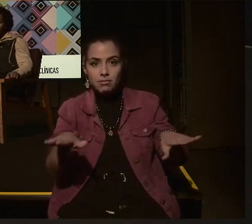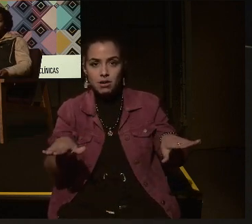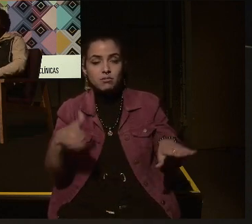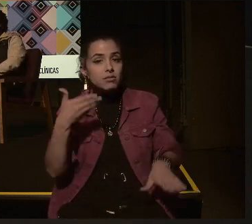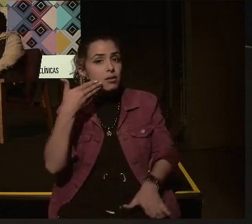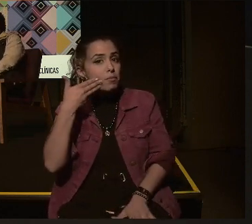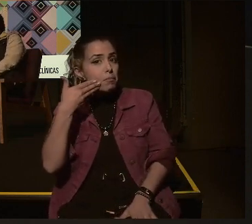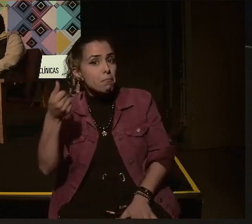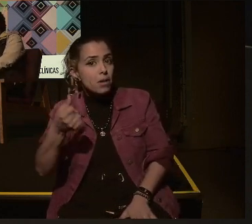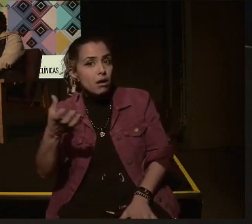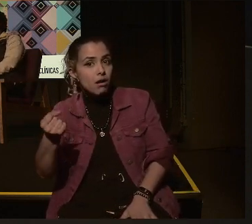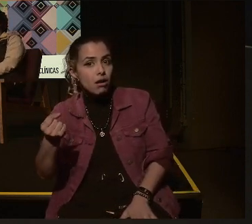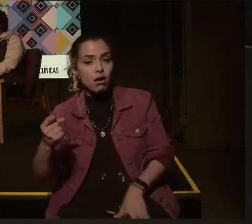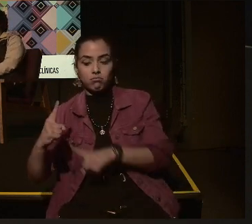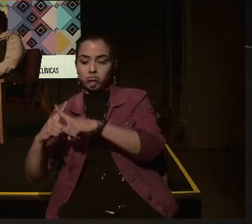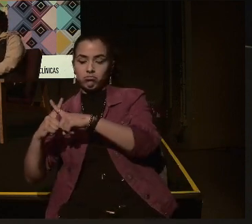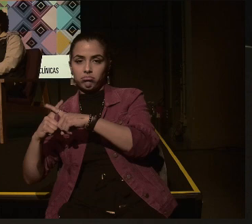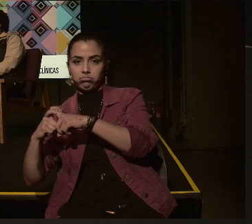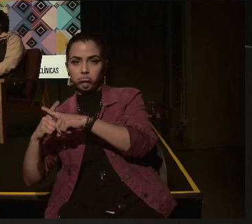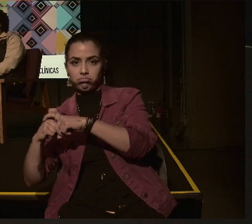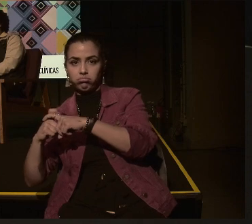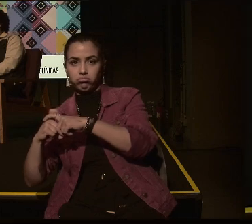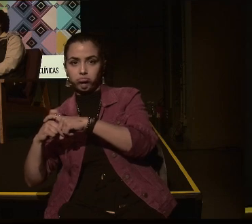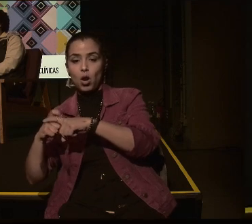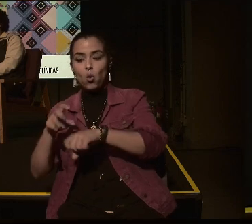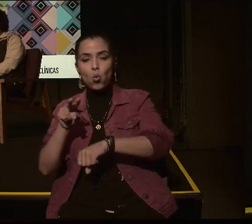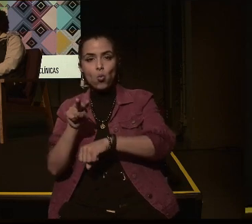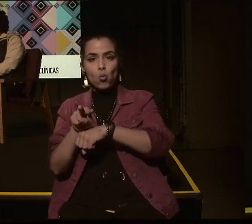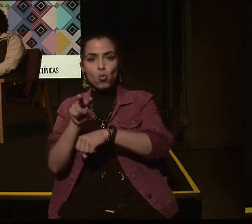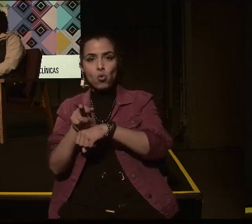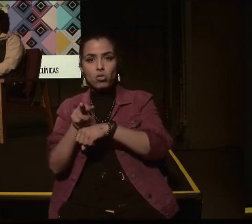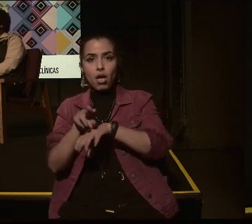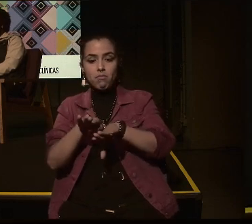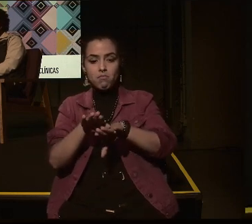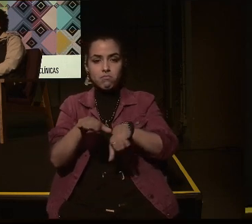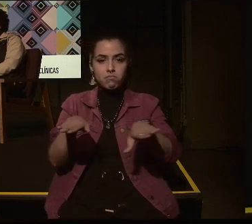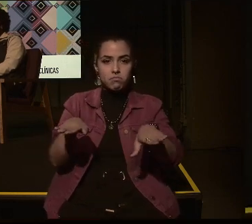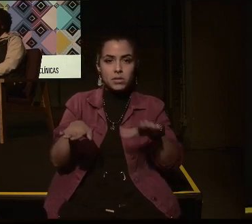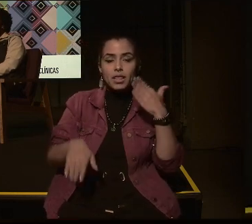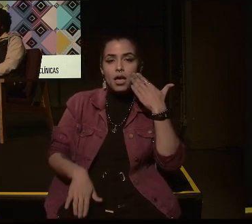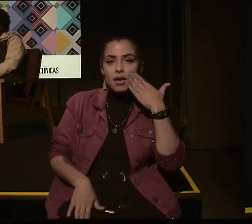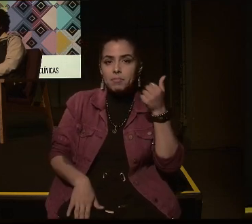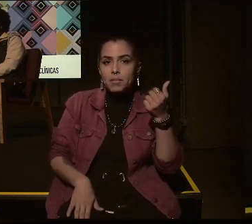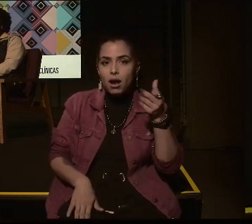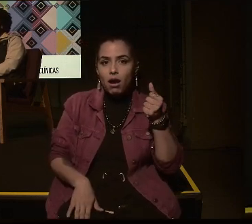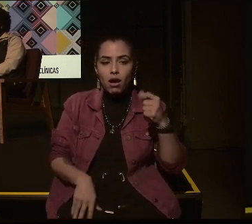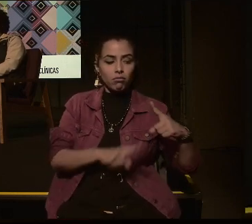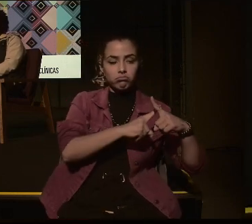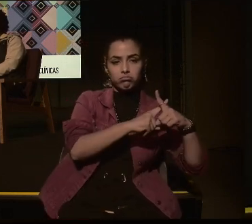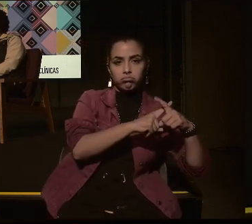suásticas, uma em cada ponta. Vocês encontram essas fotos na internet facilmente, é só colocar.